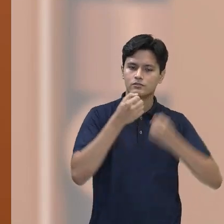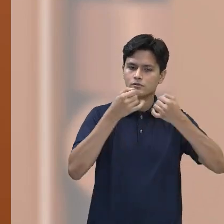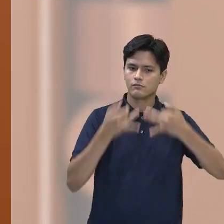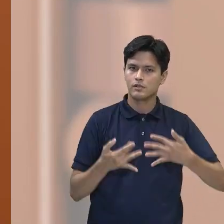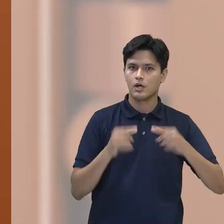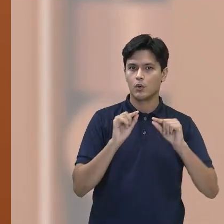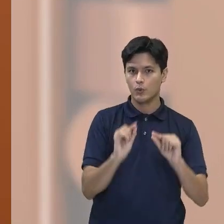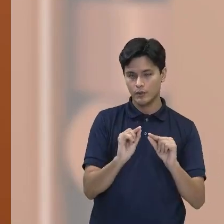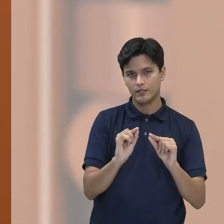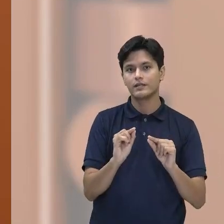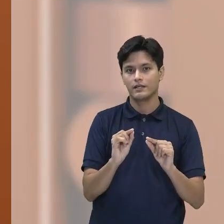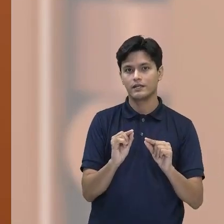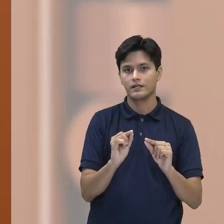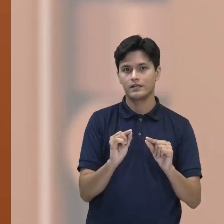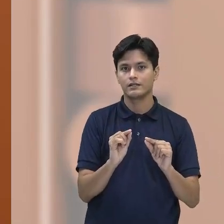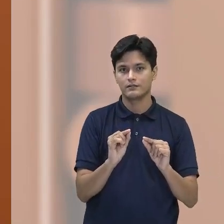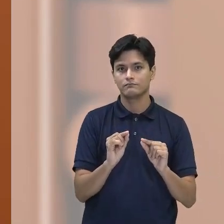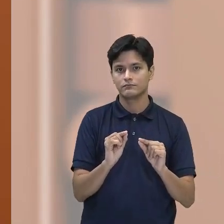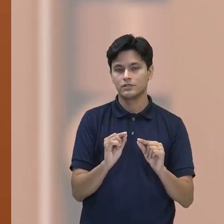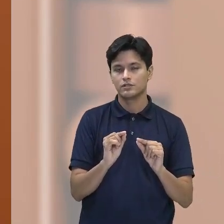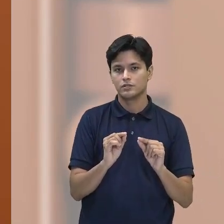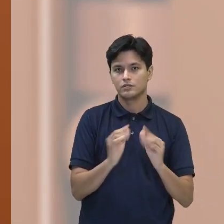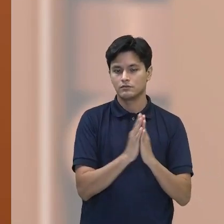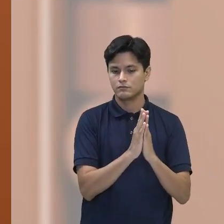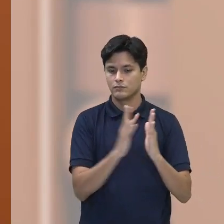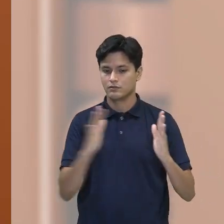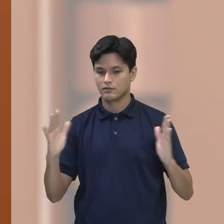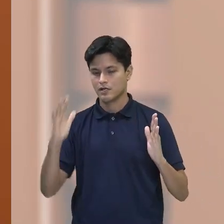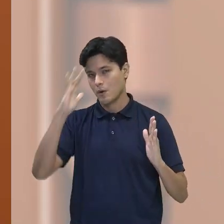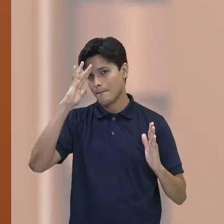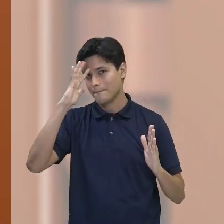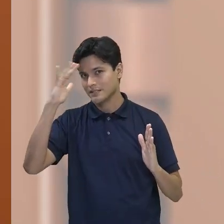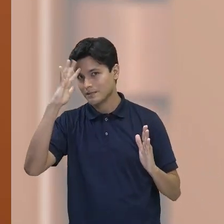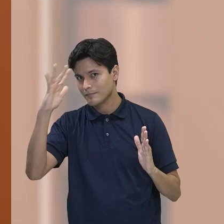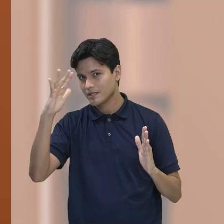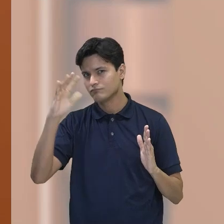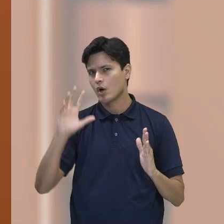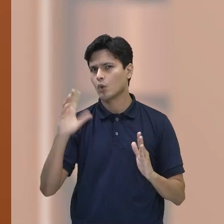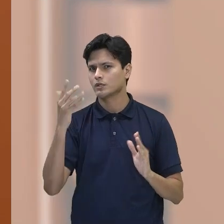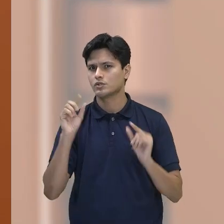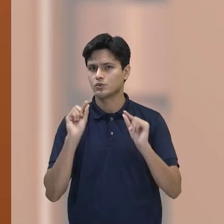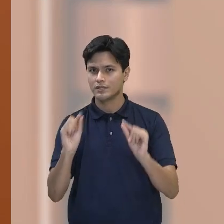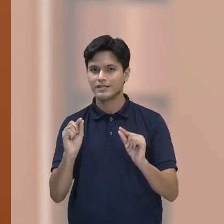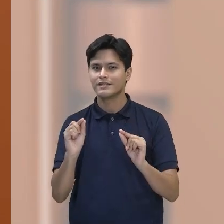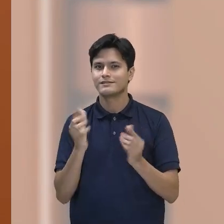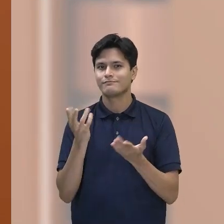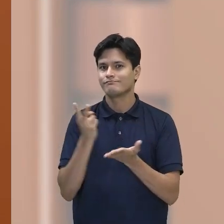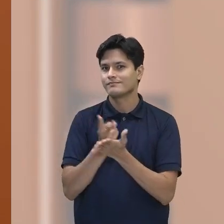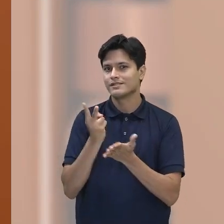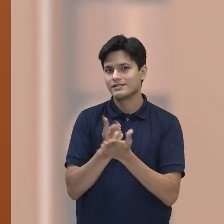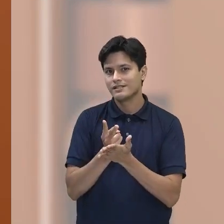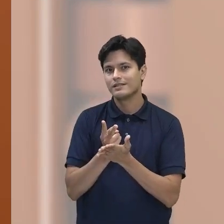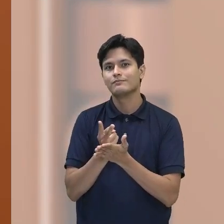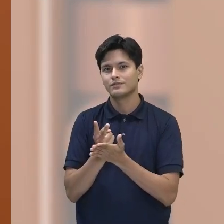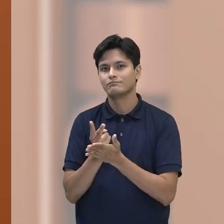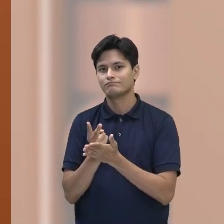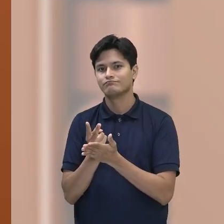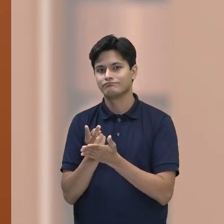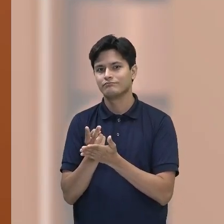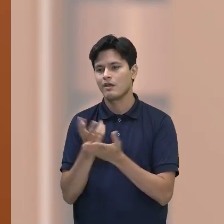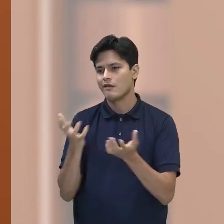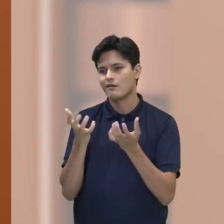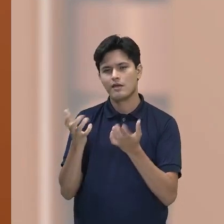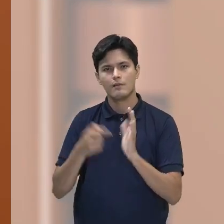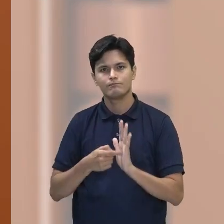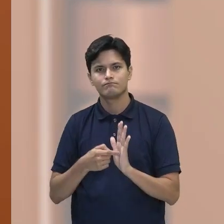de tempo, nesse pensamento todo, o que eu faço? Eu vou buscando sempre mostrar que a verdade é essa,